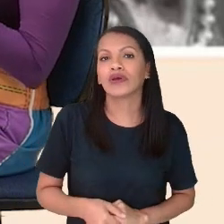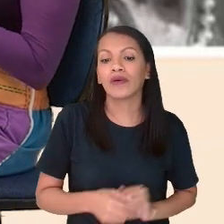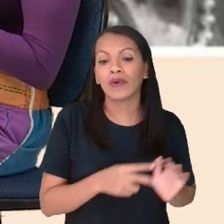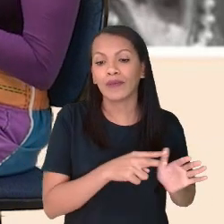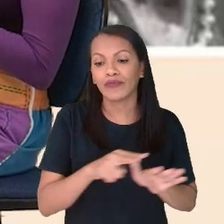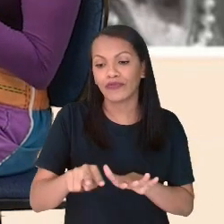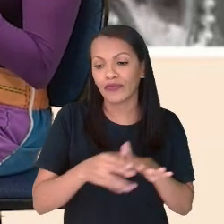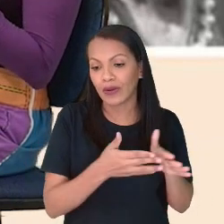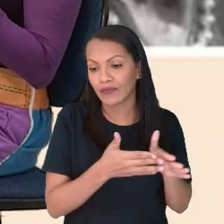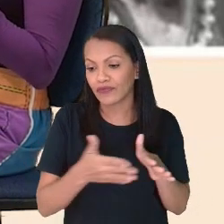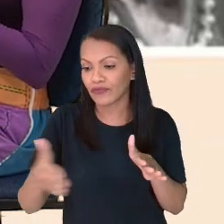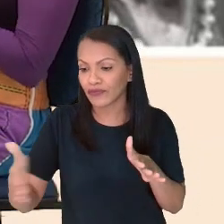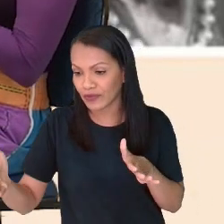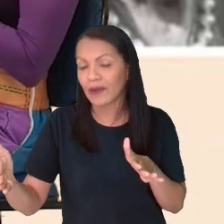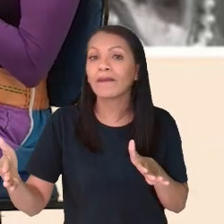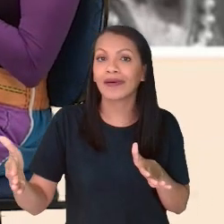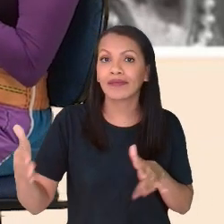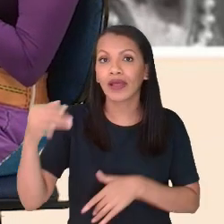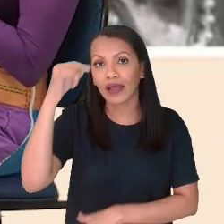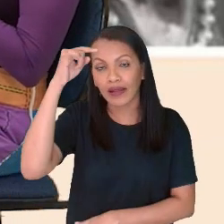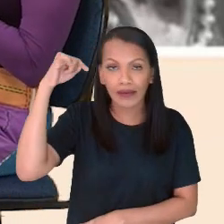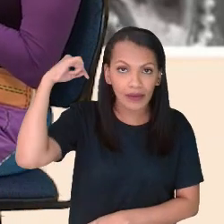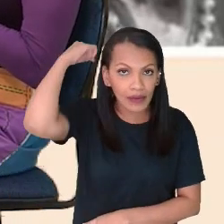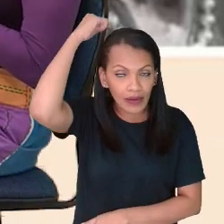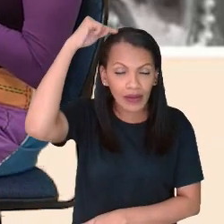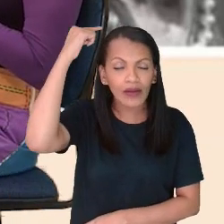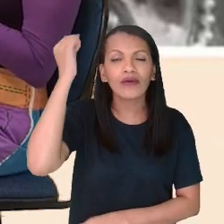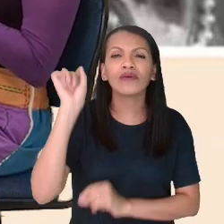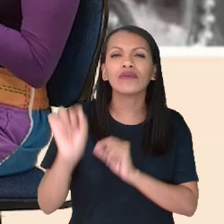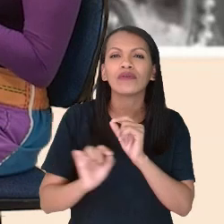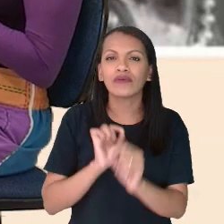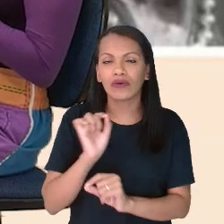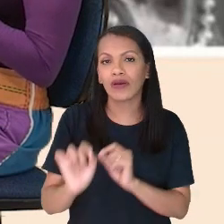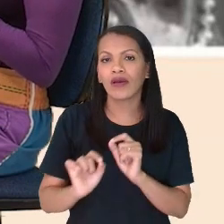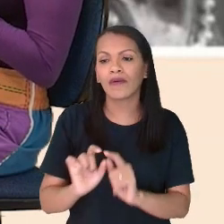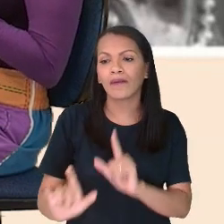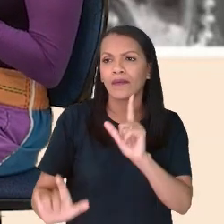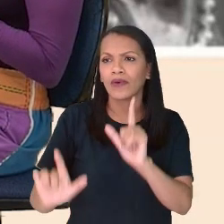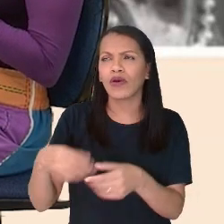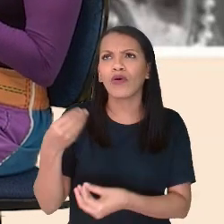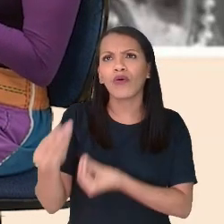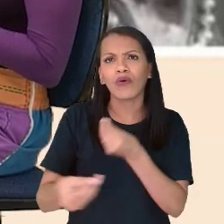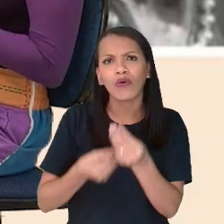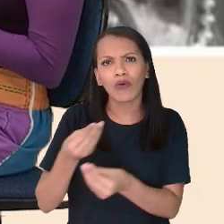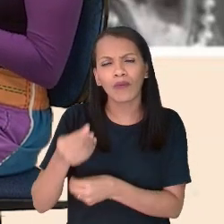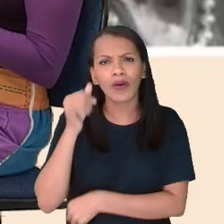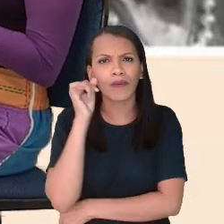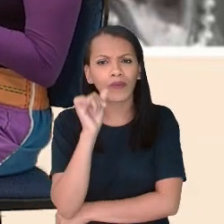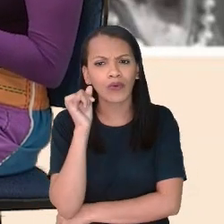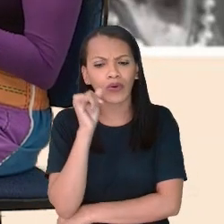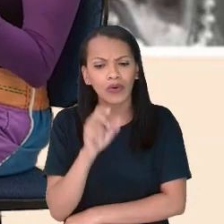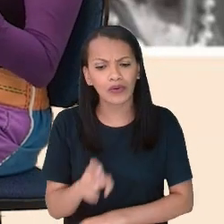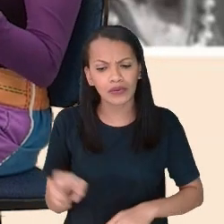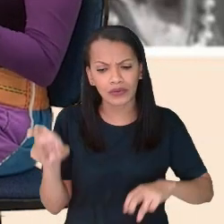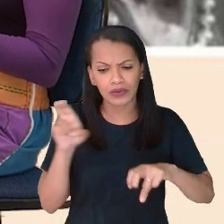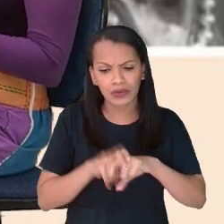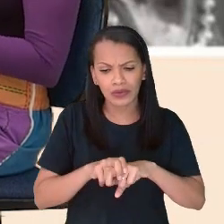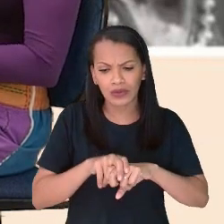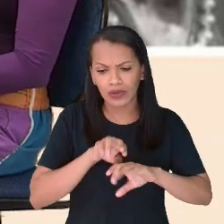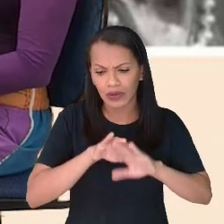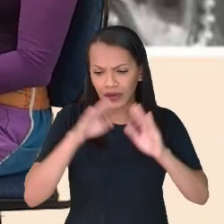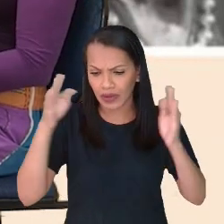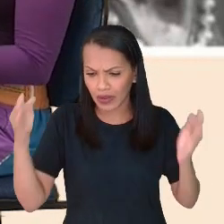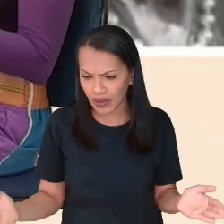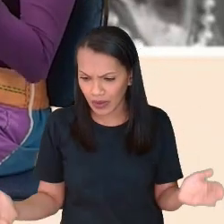durante a Semana Santa, o quadro, como seriam as mulheres sentadas na mesa da última